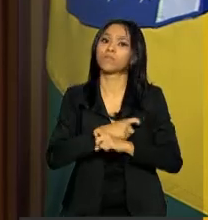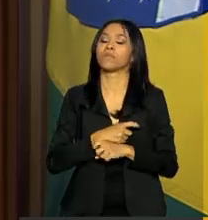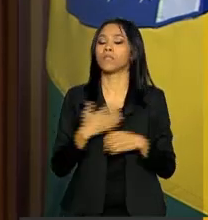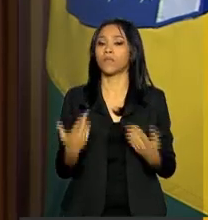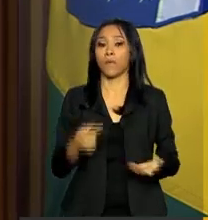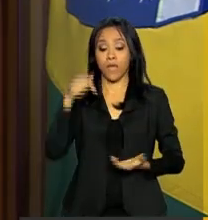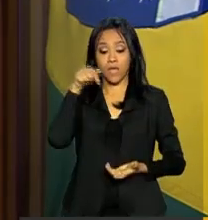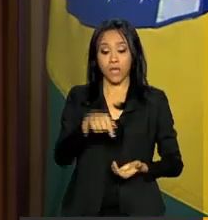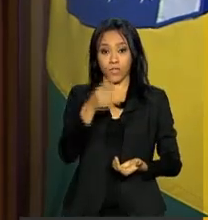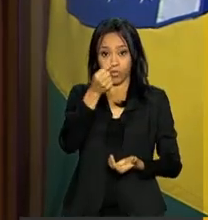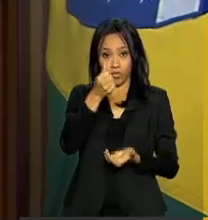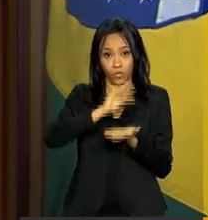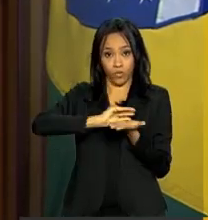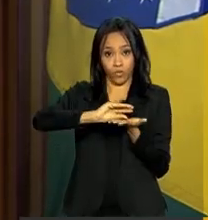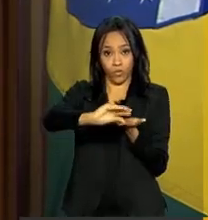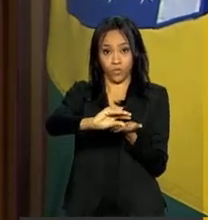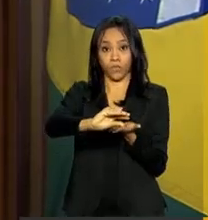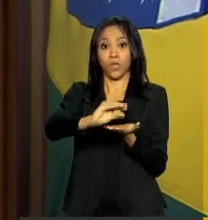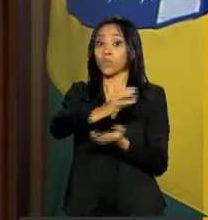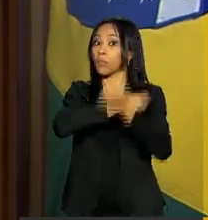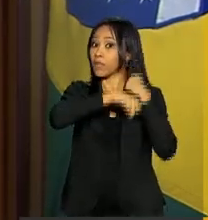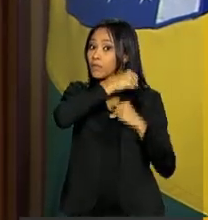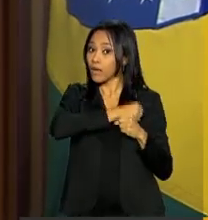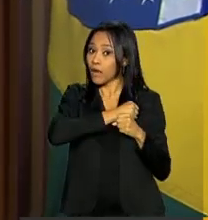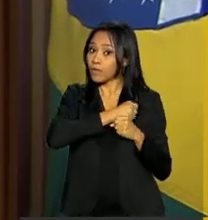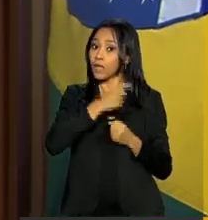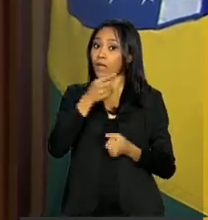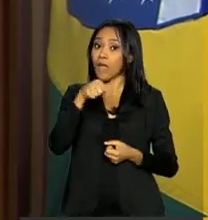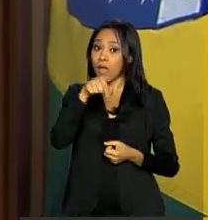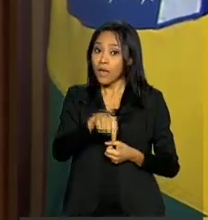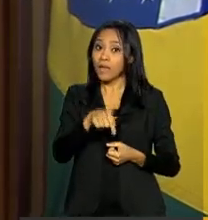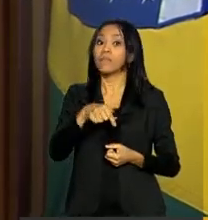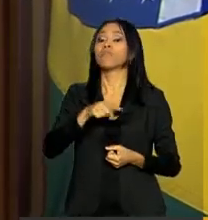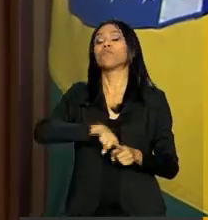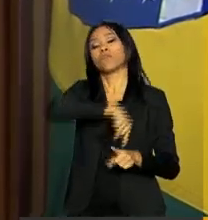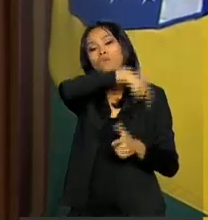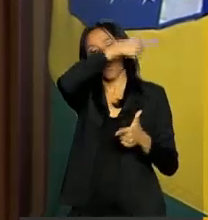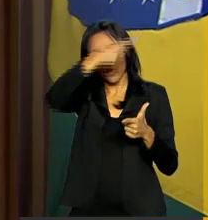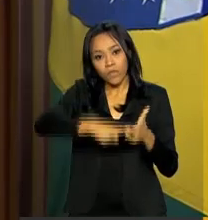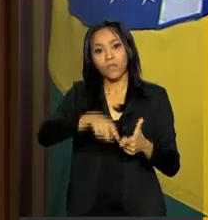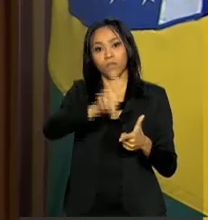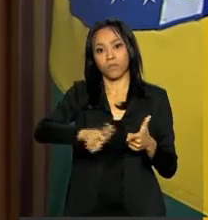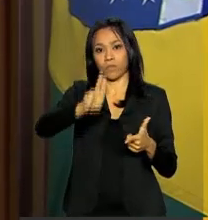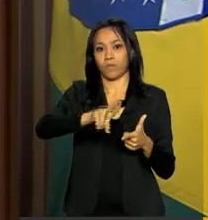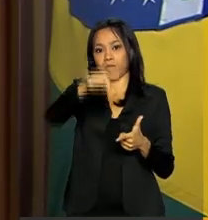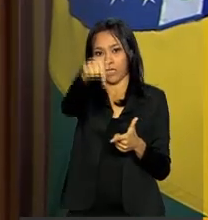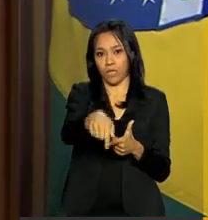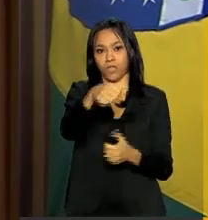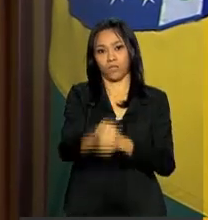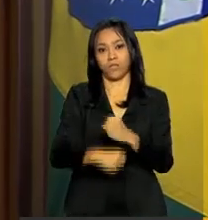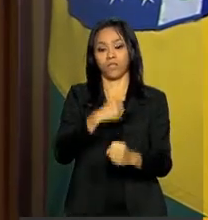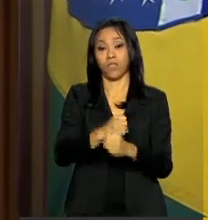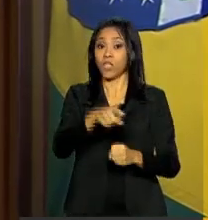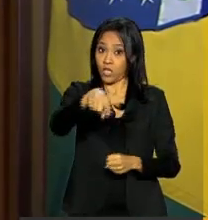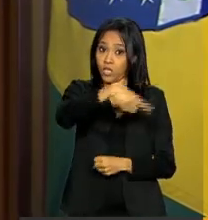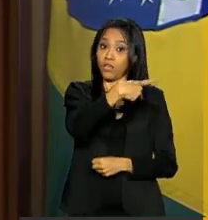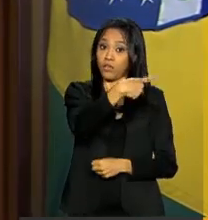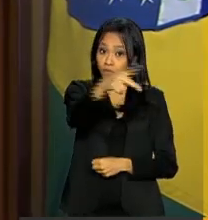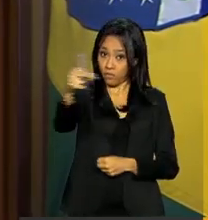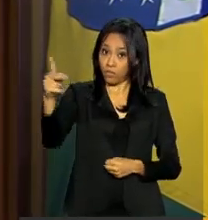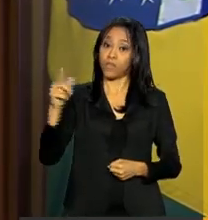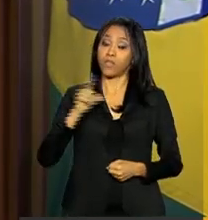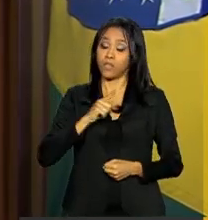que foi destinada no passado foi redestinar nada ainda neste ano de modo que os senhores têm uma verba para a construção